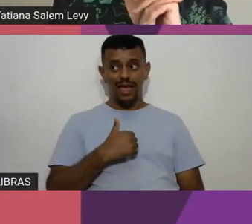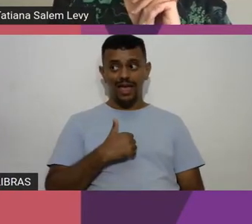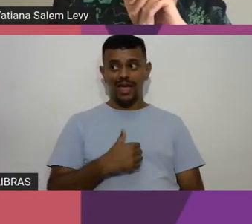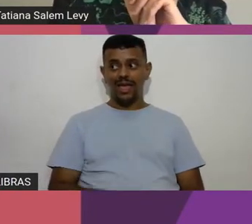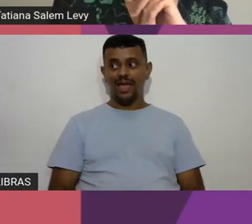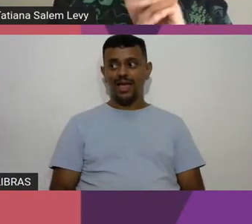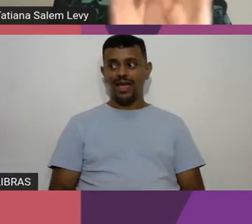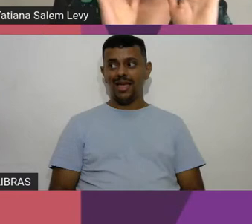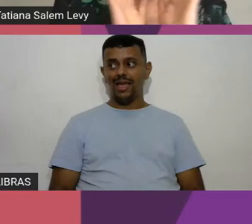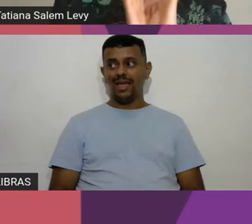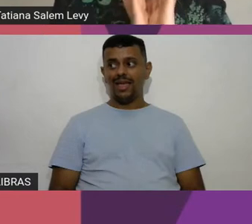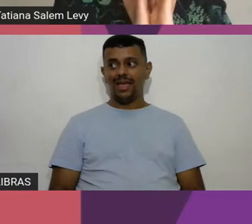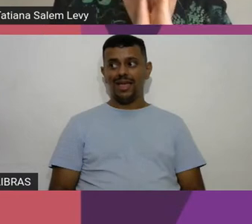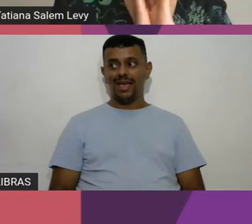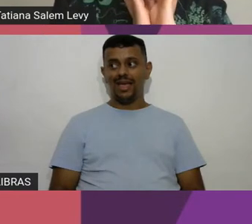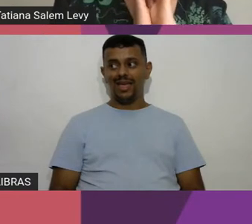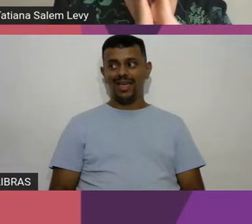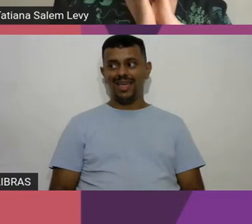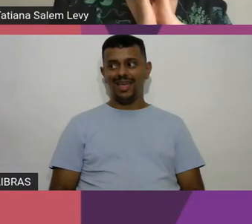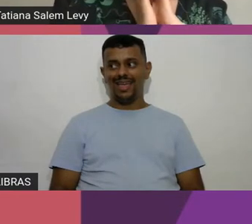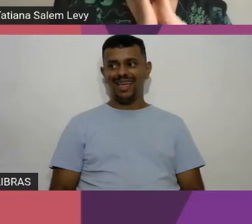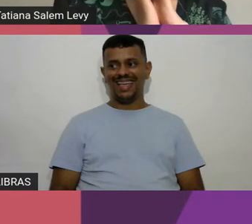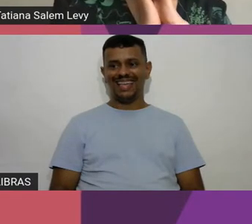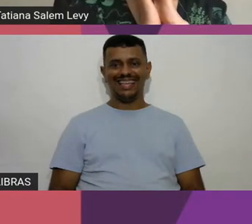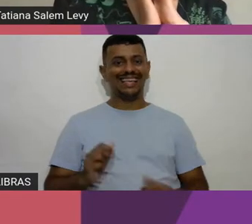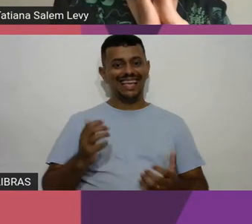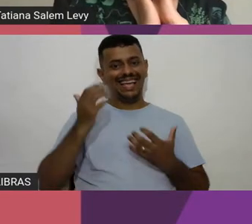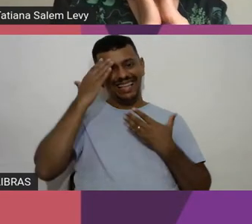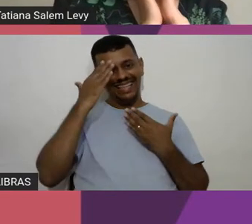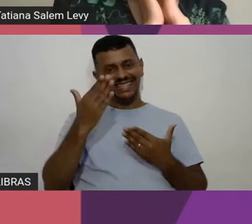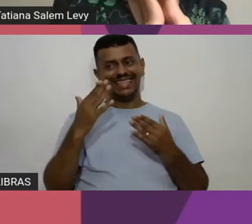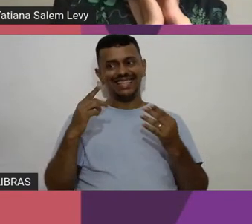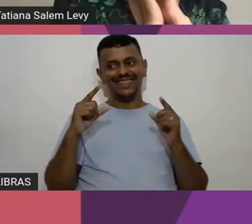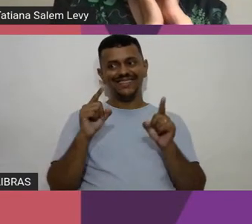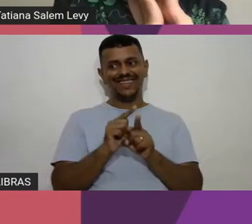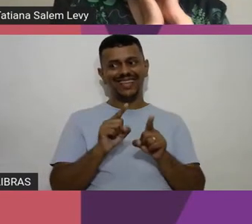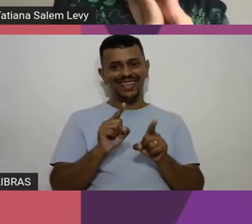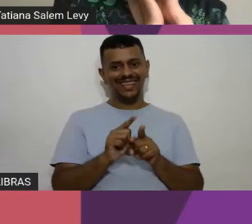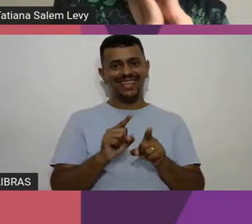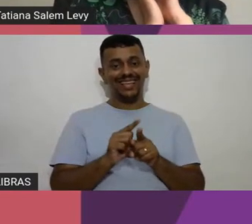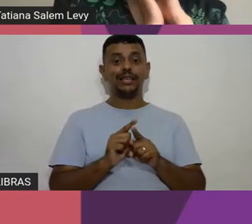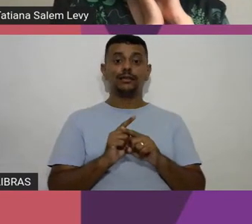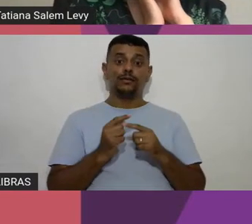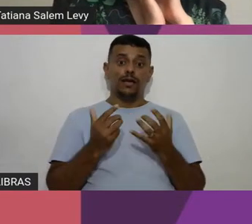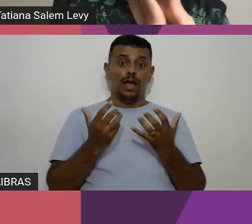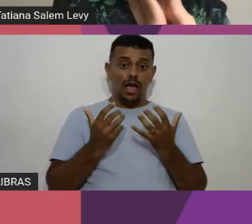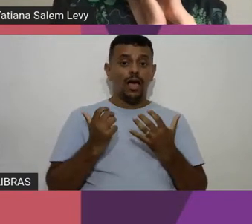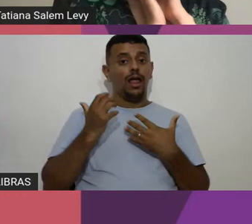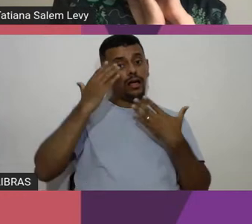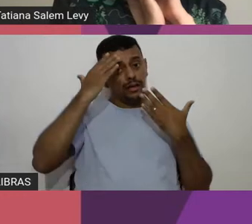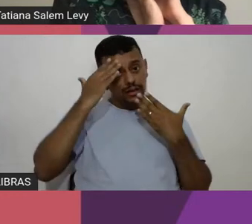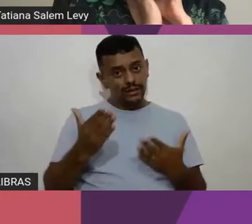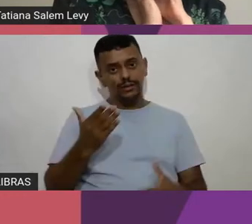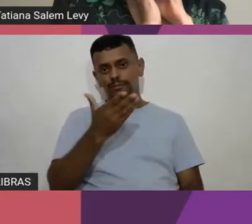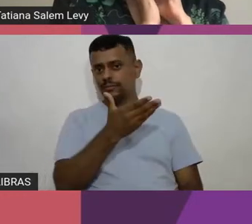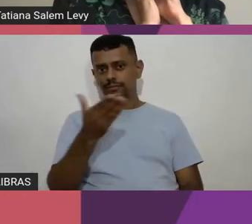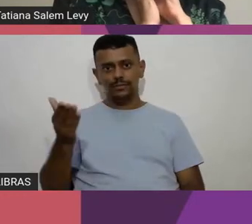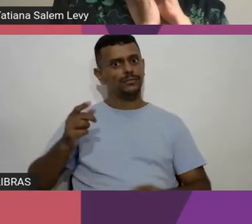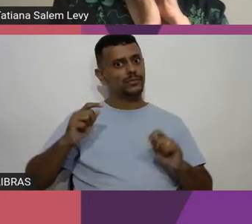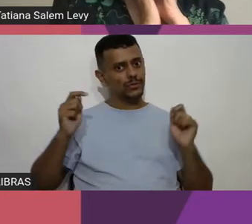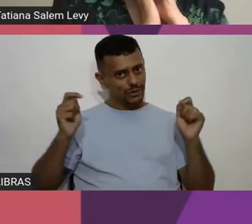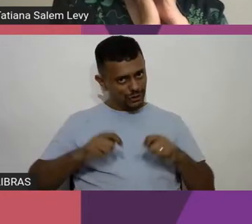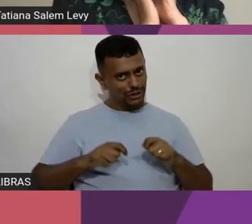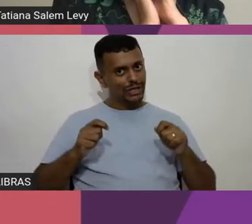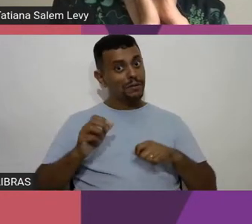cortei tarde fala não sair agradecer também tenho que poderia ficar mais tempo